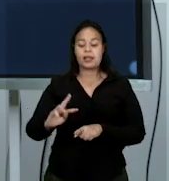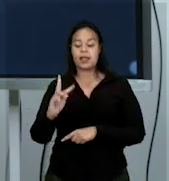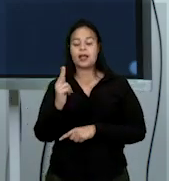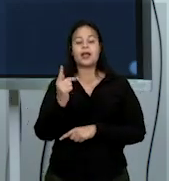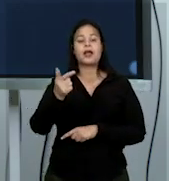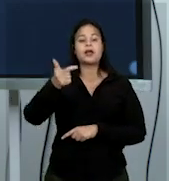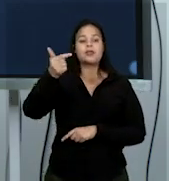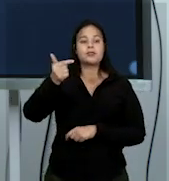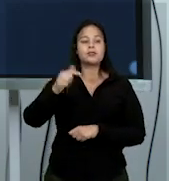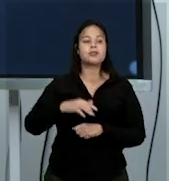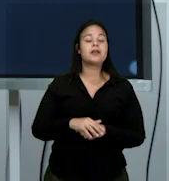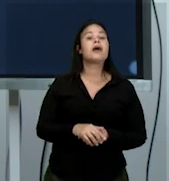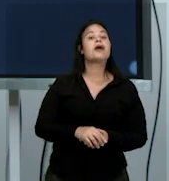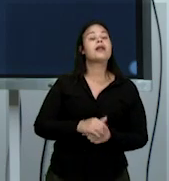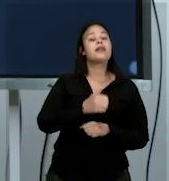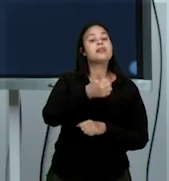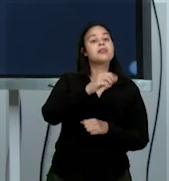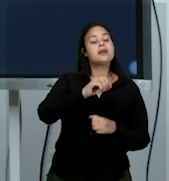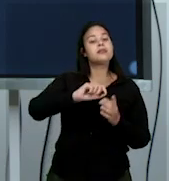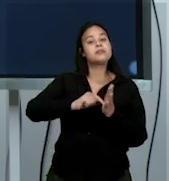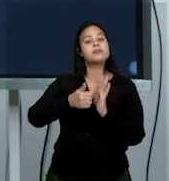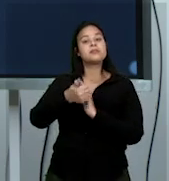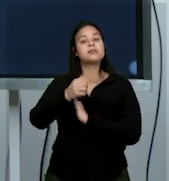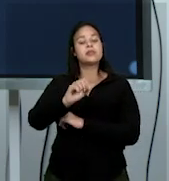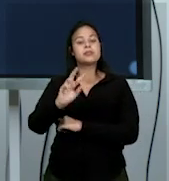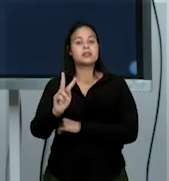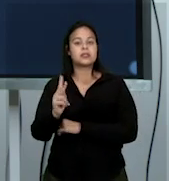então vou ter 10 vezes 10 é igual a H2.